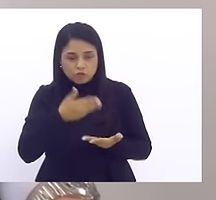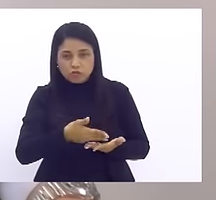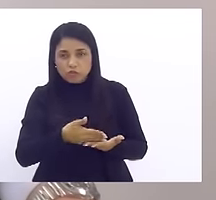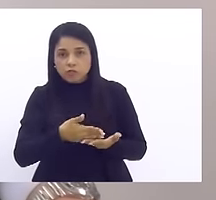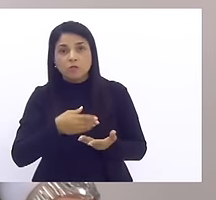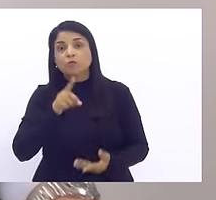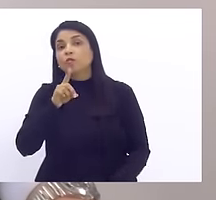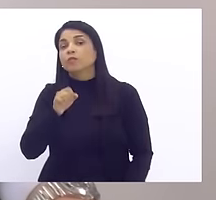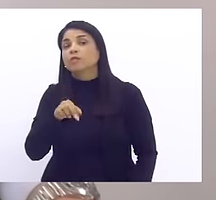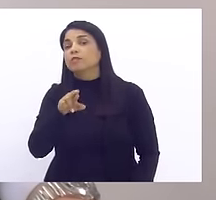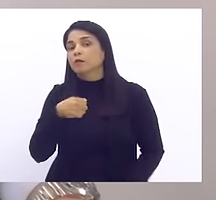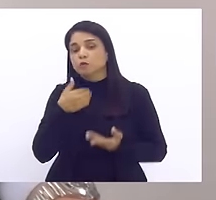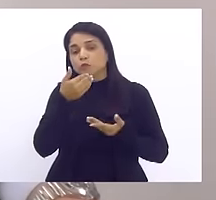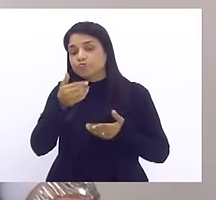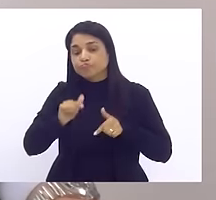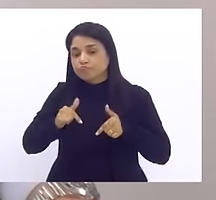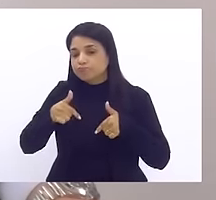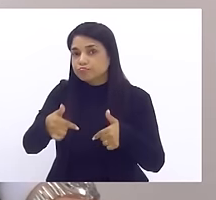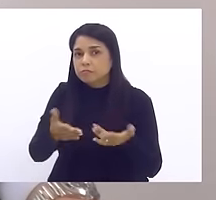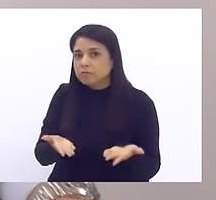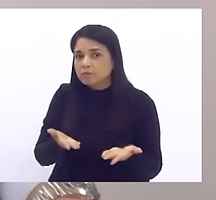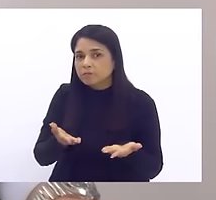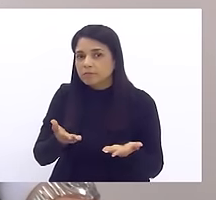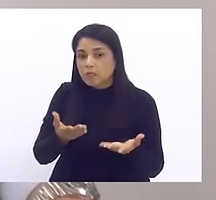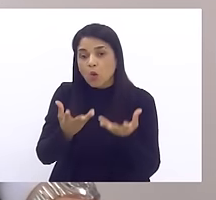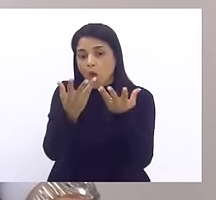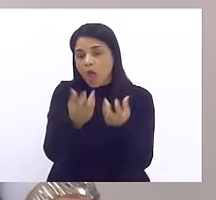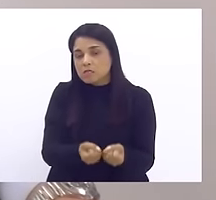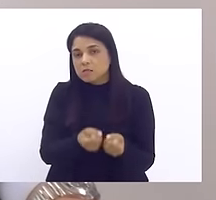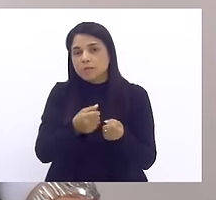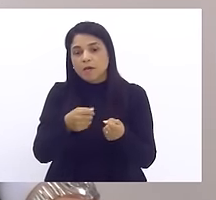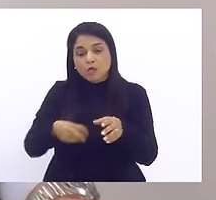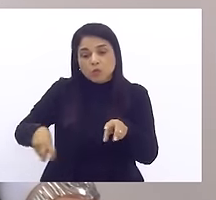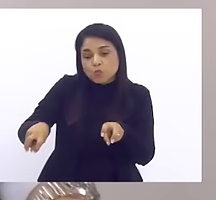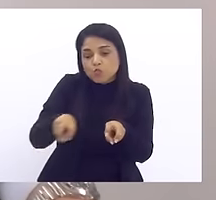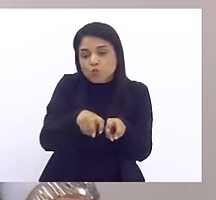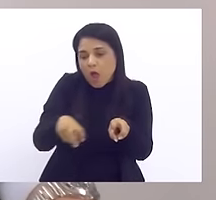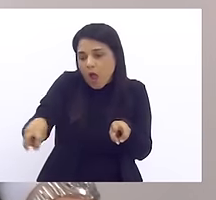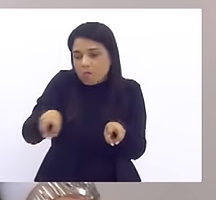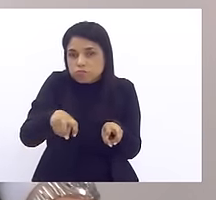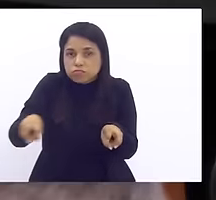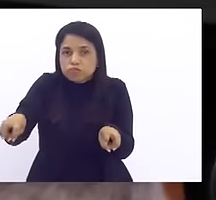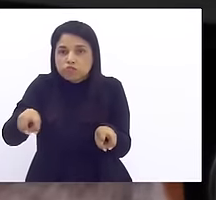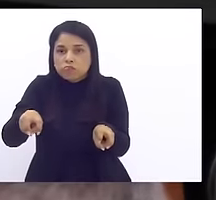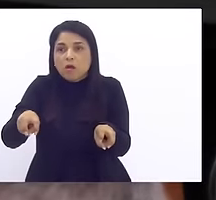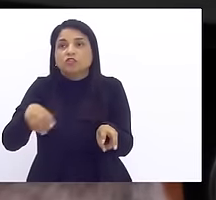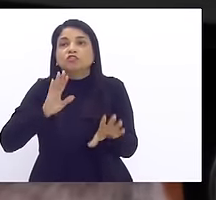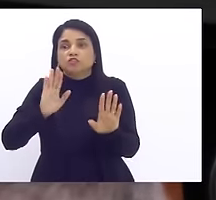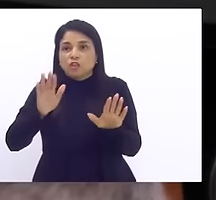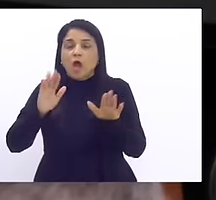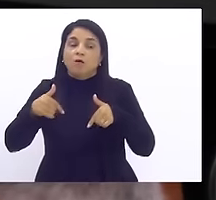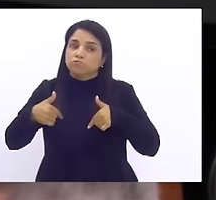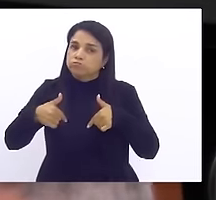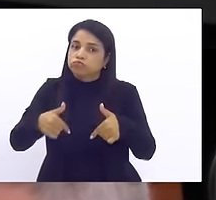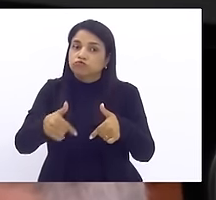imediatamente dentro não tomou providências para que não receba mais nenhum veículo que ele paga ao contrário continua funcionando e pedi